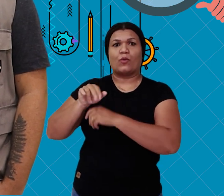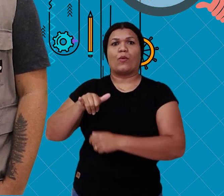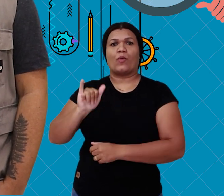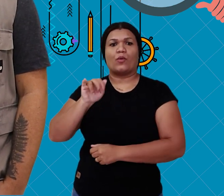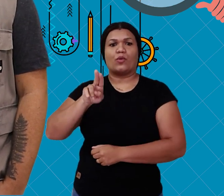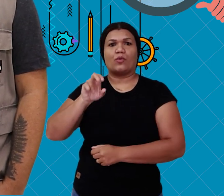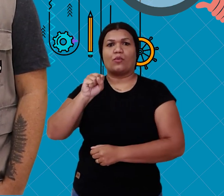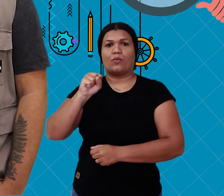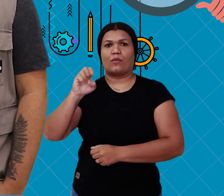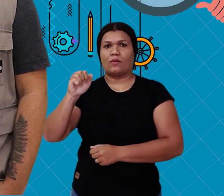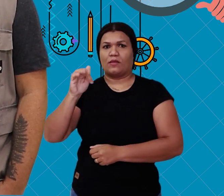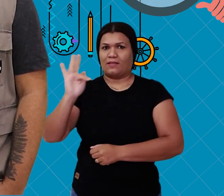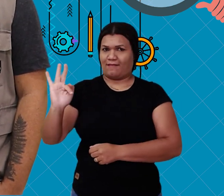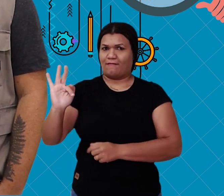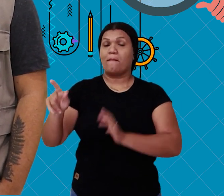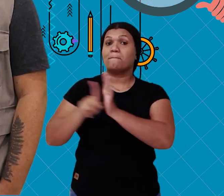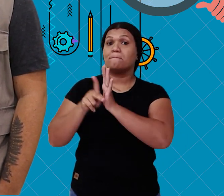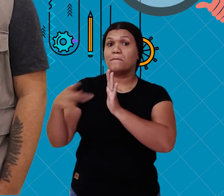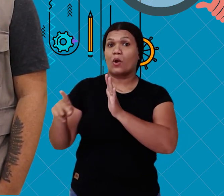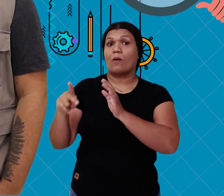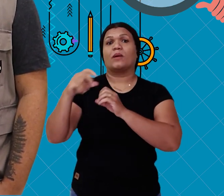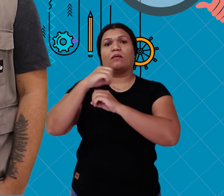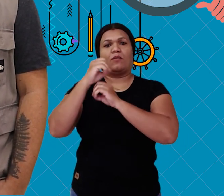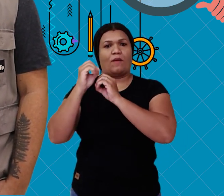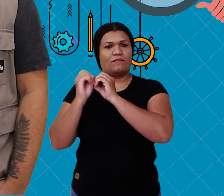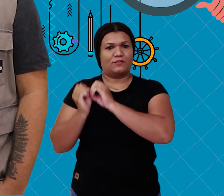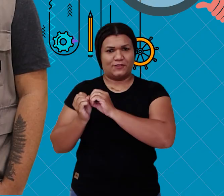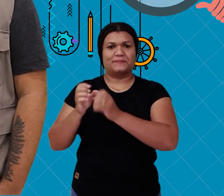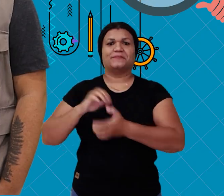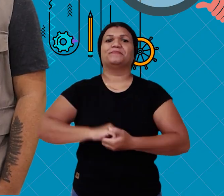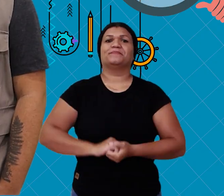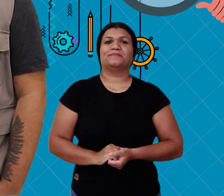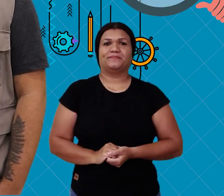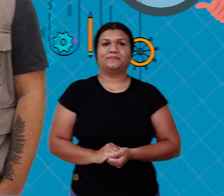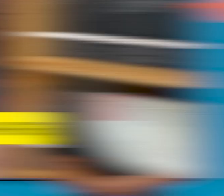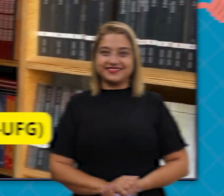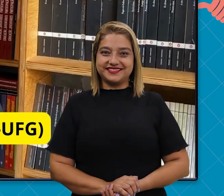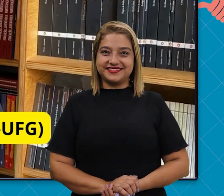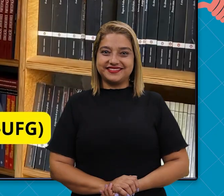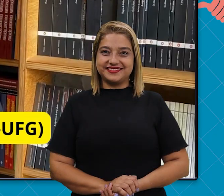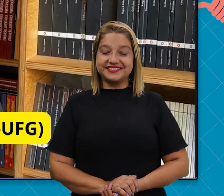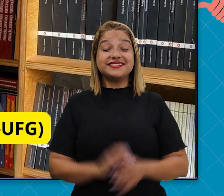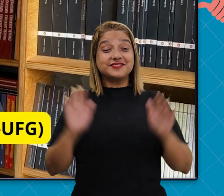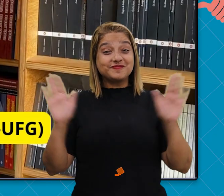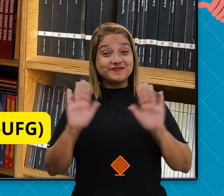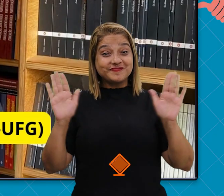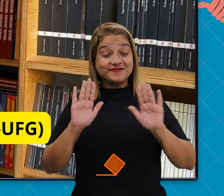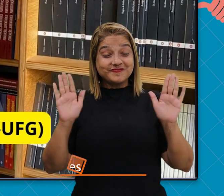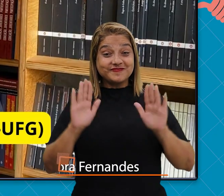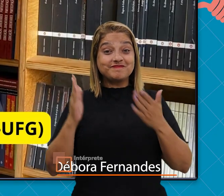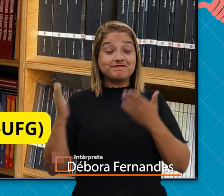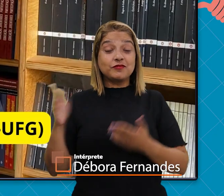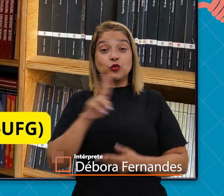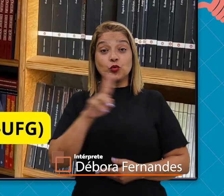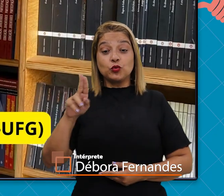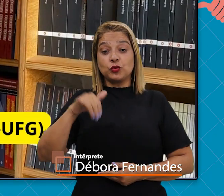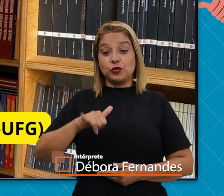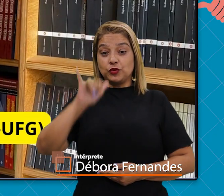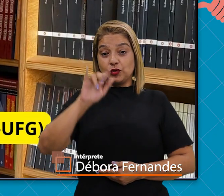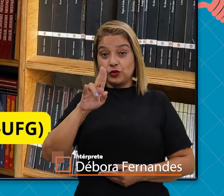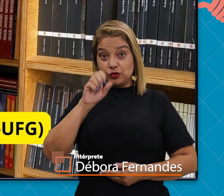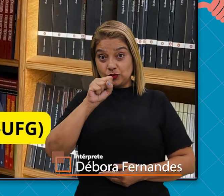da Faculdade de História da Universidade Federal de Goiás, UFG. Olá, meu nome é